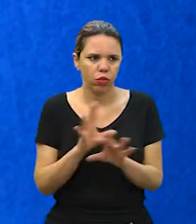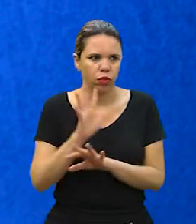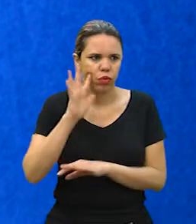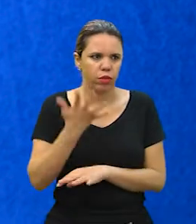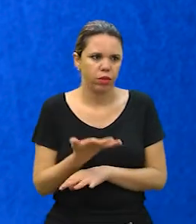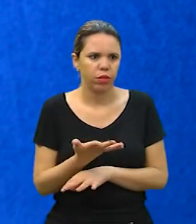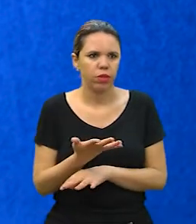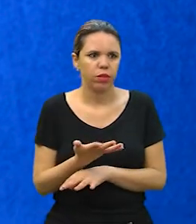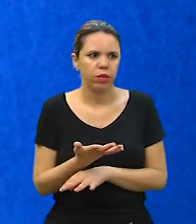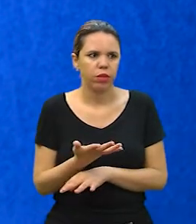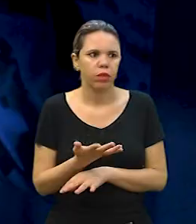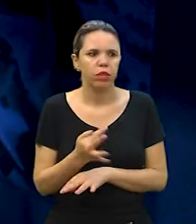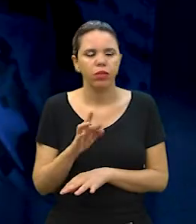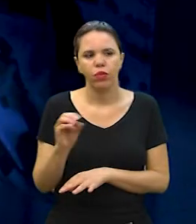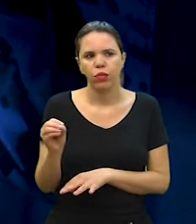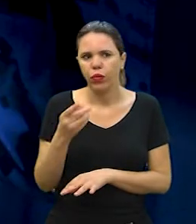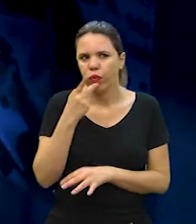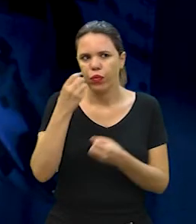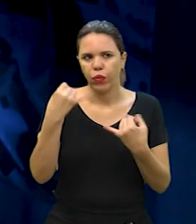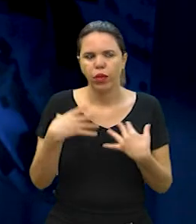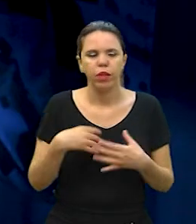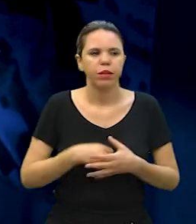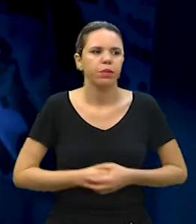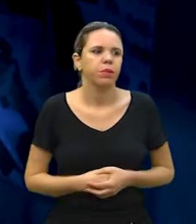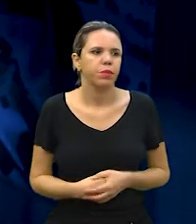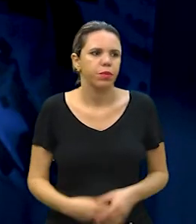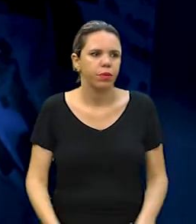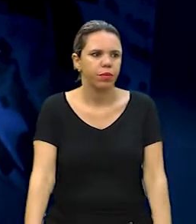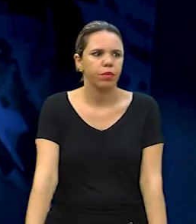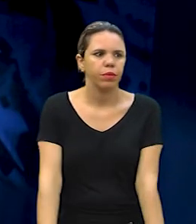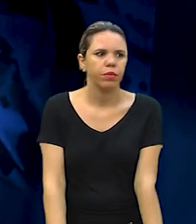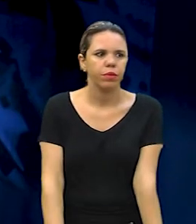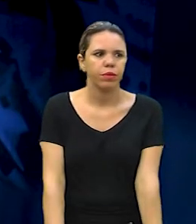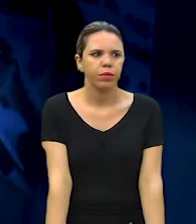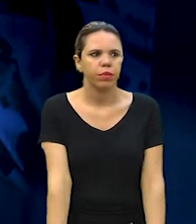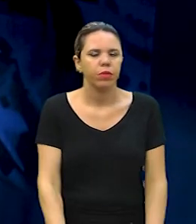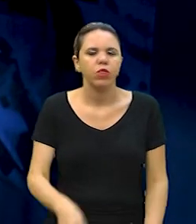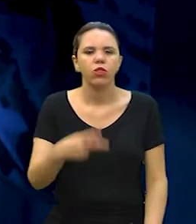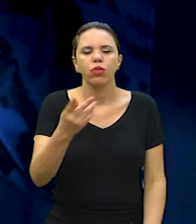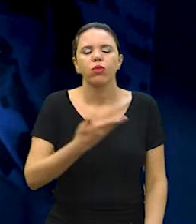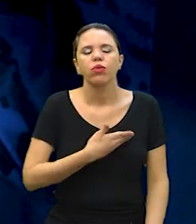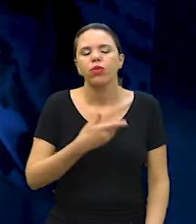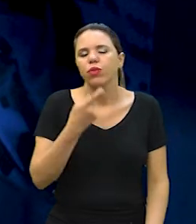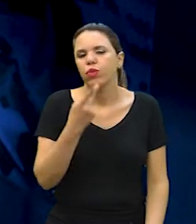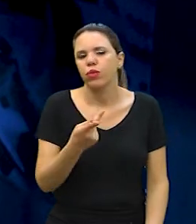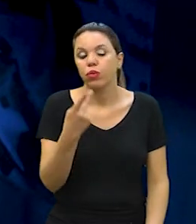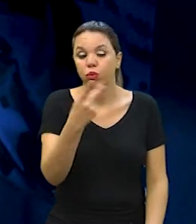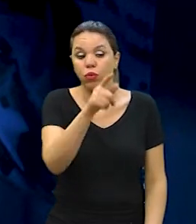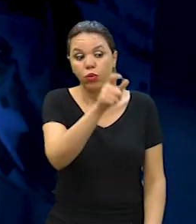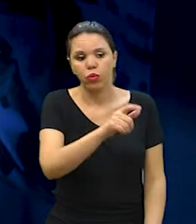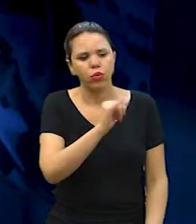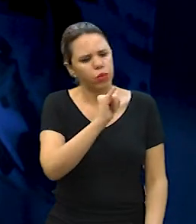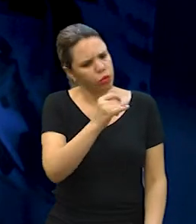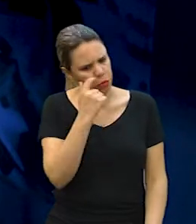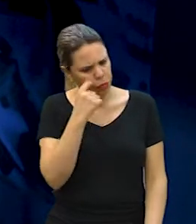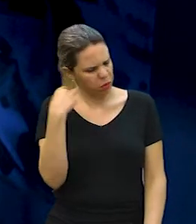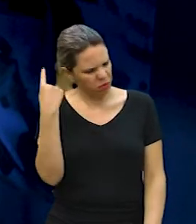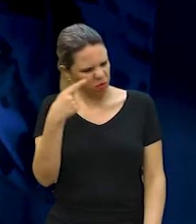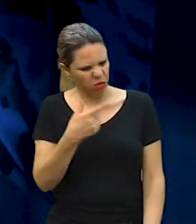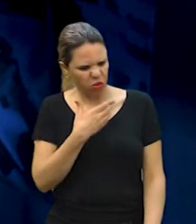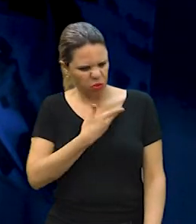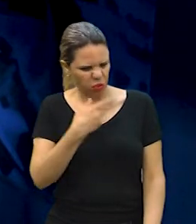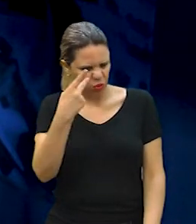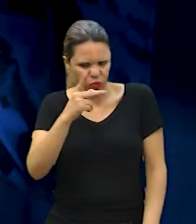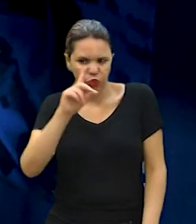está tudo resolvido. Flávio, conta pra gente então, a questão do seu amigo. Você falou para ele te chamou